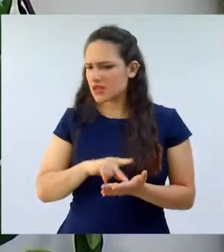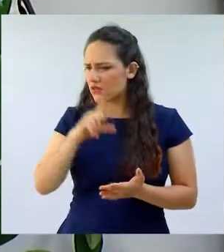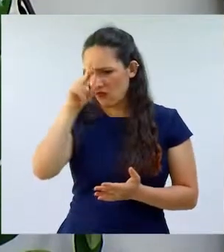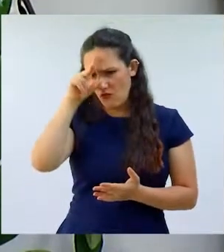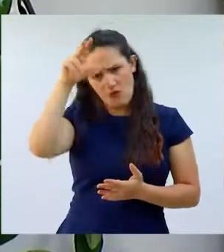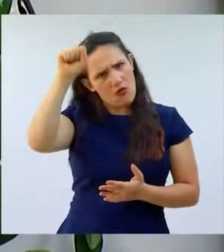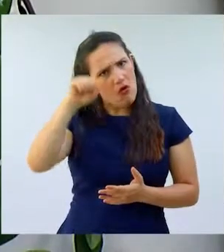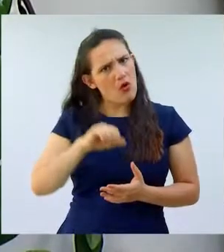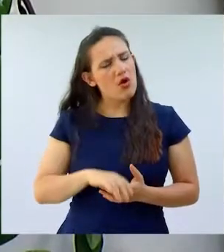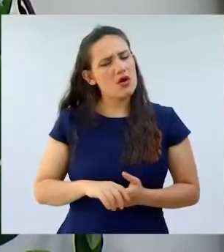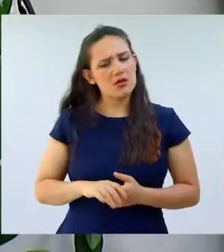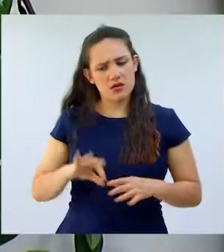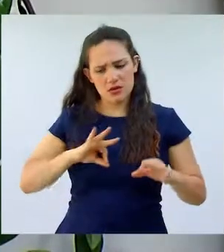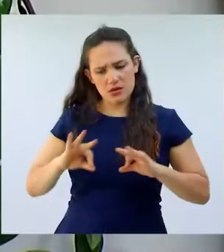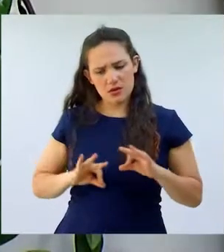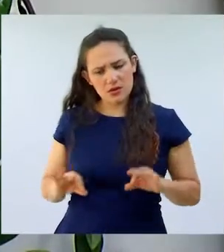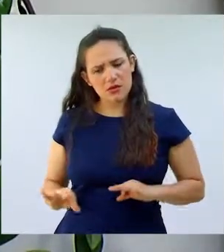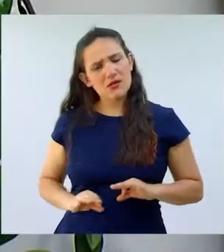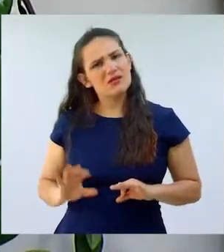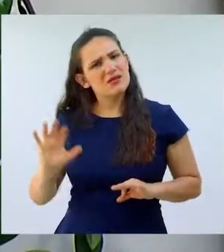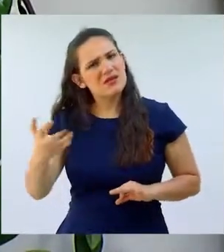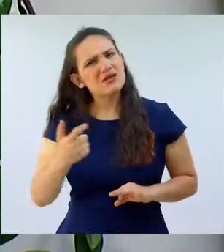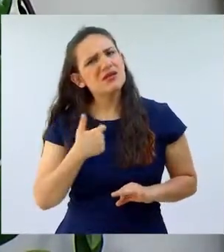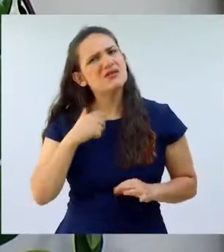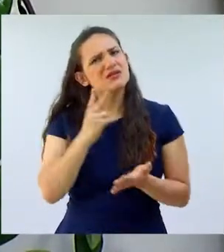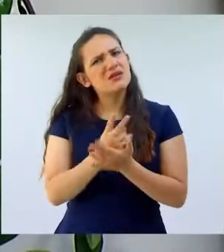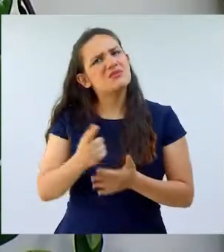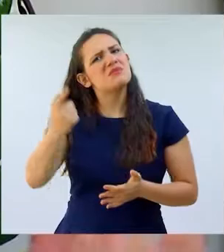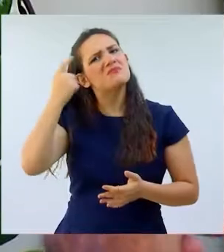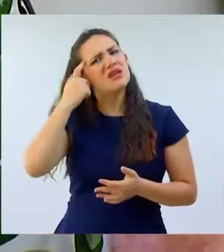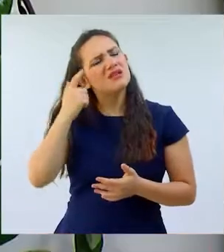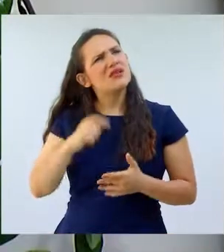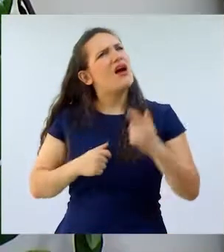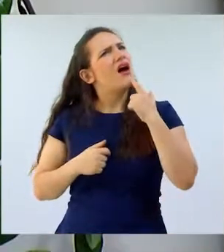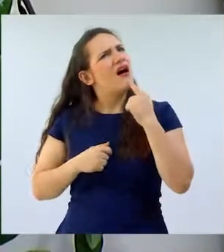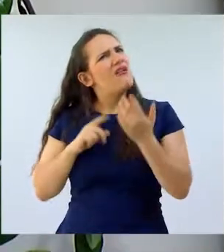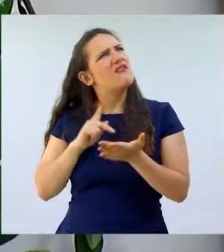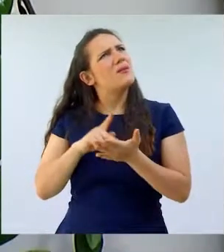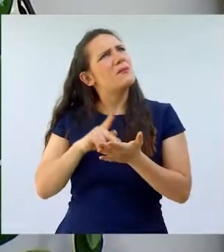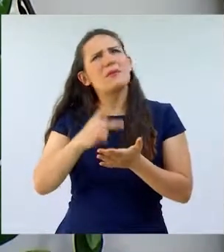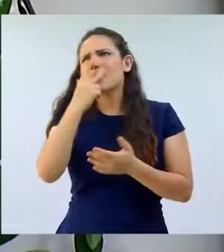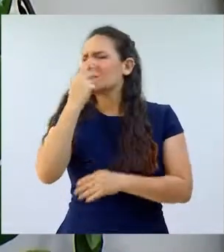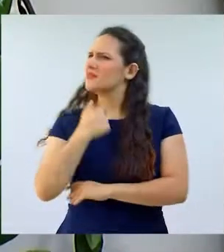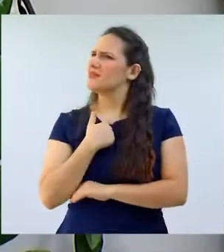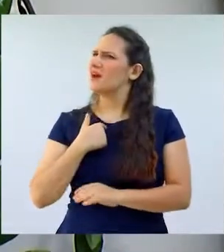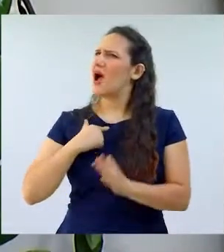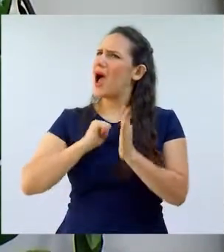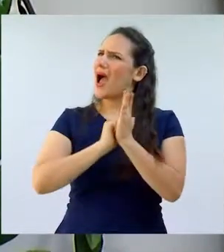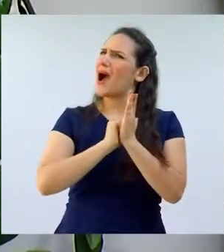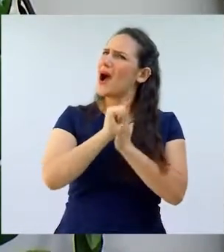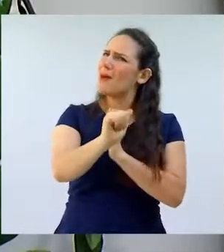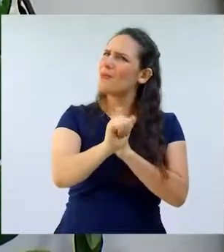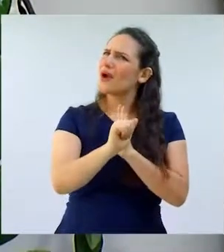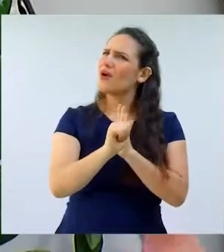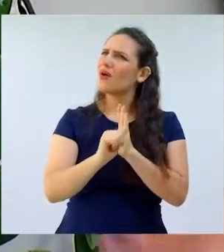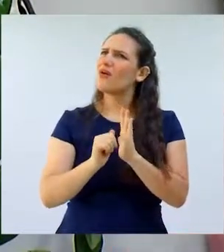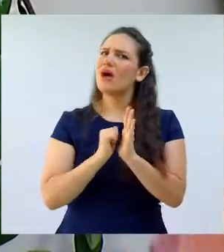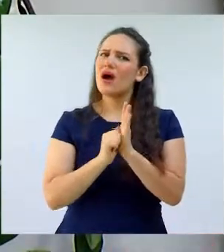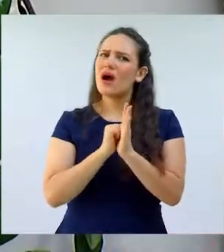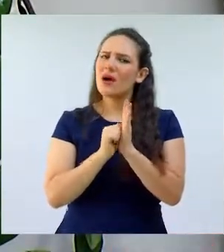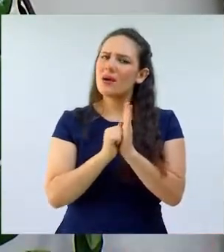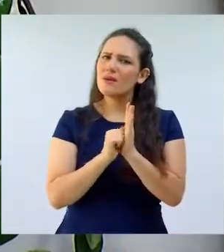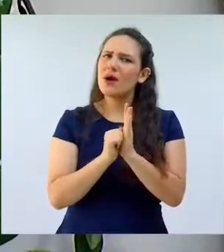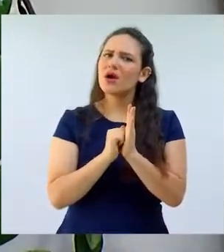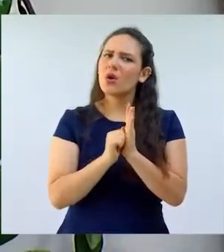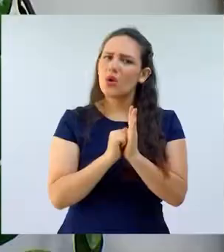forte aquela imagem que vira e mexe eu tenho a sensação que ela está lá ainda. É engraçado você falar isso para mim, porque, cara, eu tenho essa sensação que eu estou andando